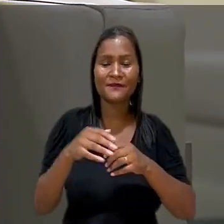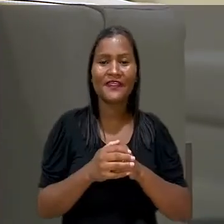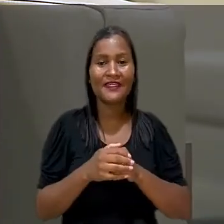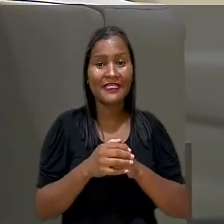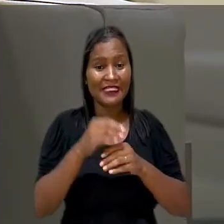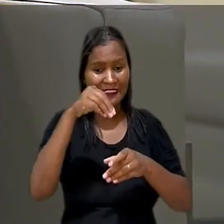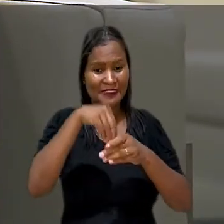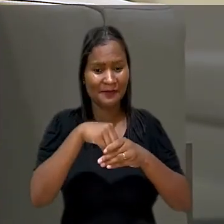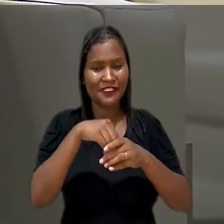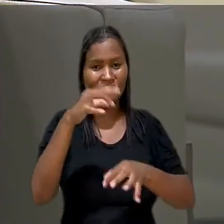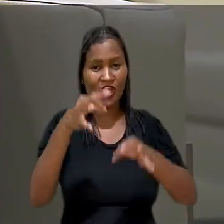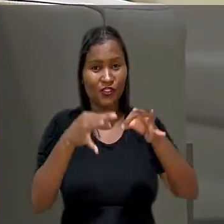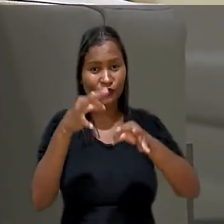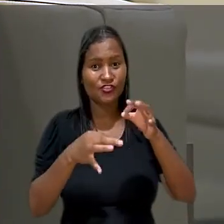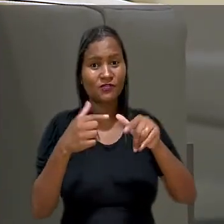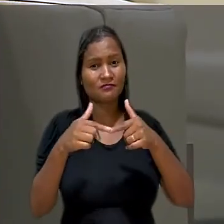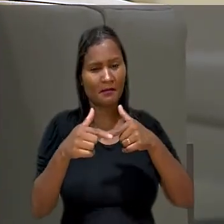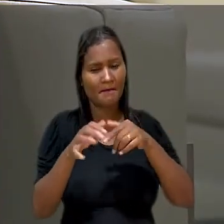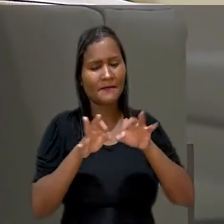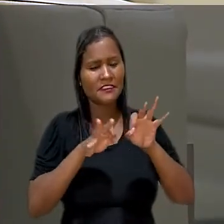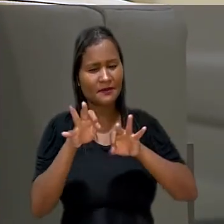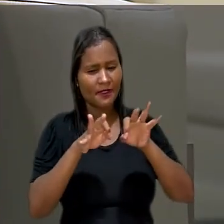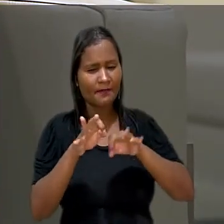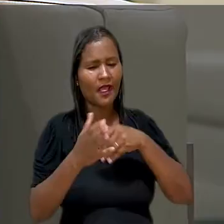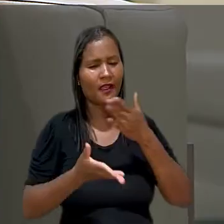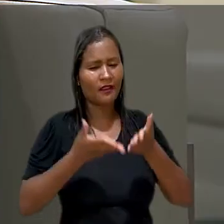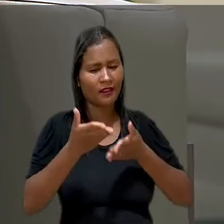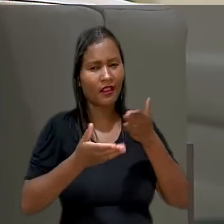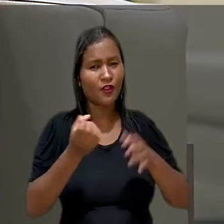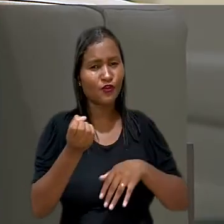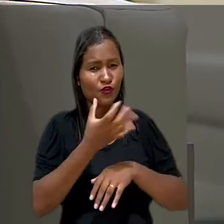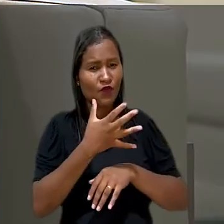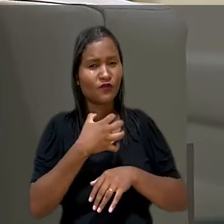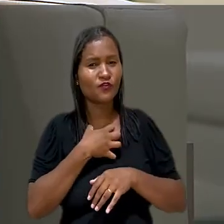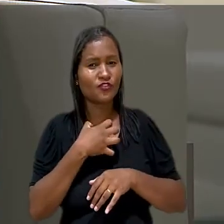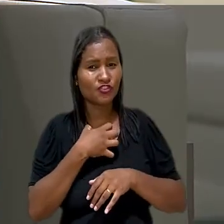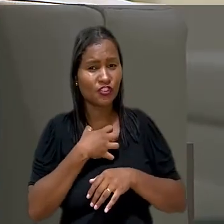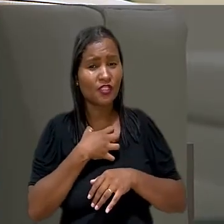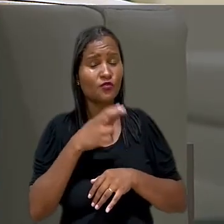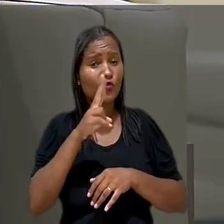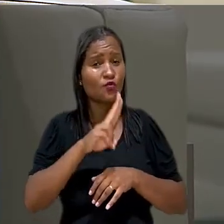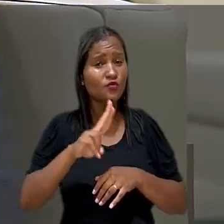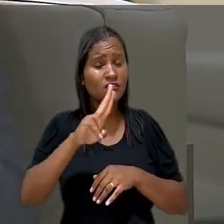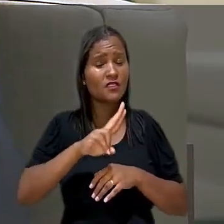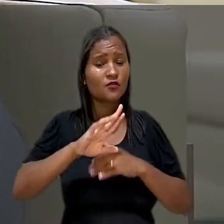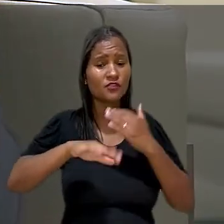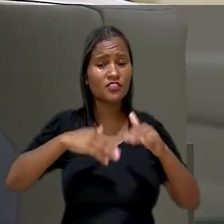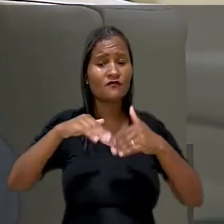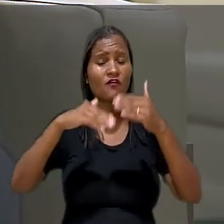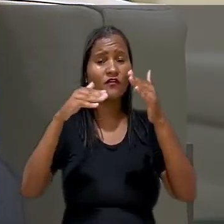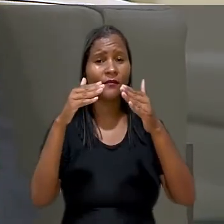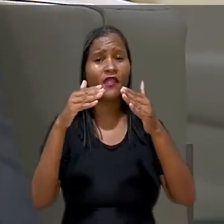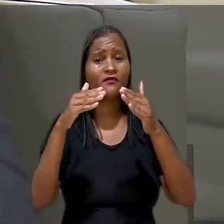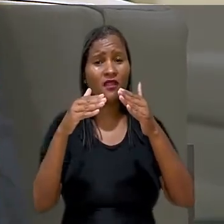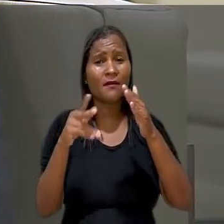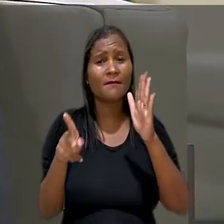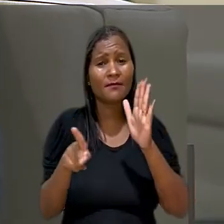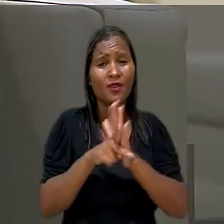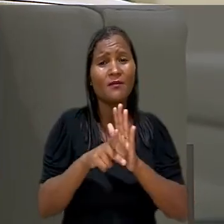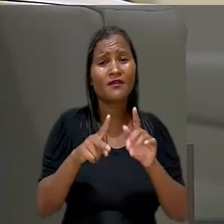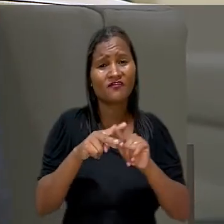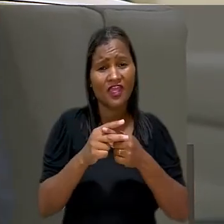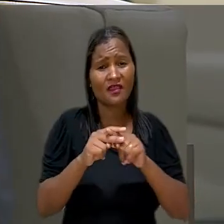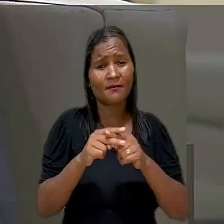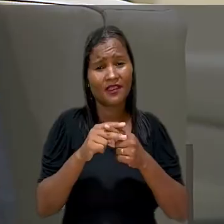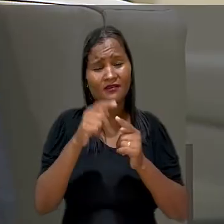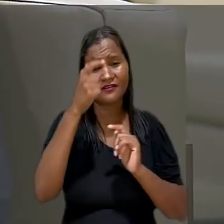do Trabalho se prepara para lidar com essas novas dinâmicas por meio do desenvolvimento de suas próprias